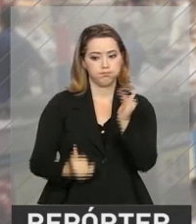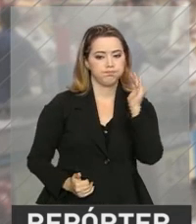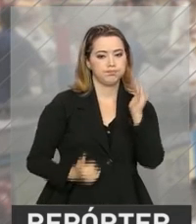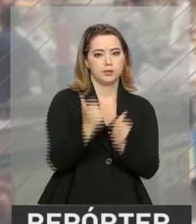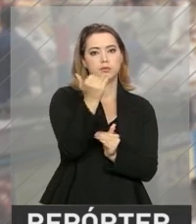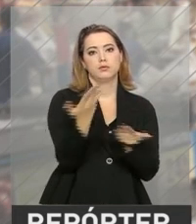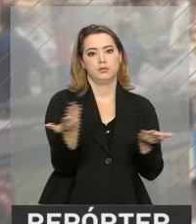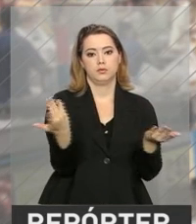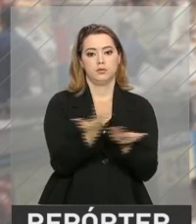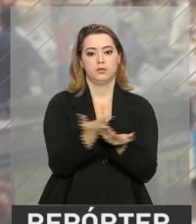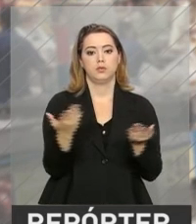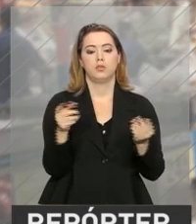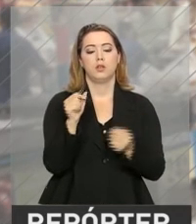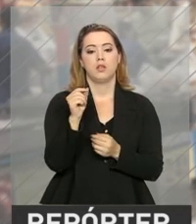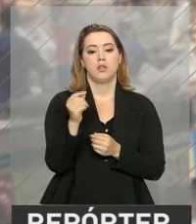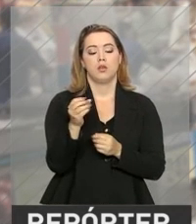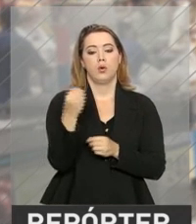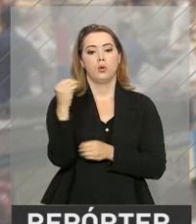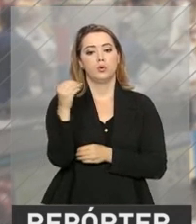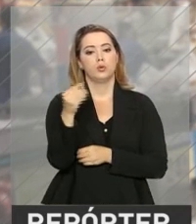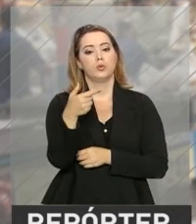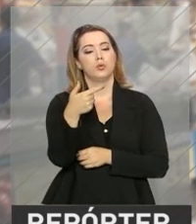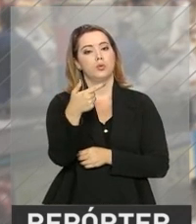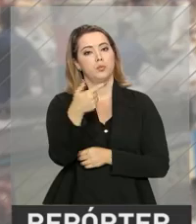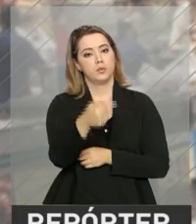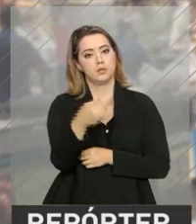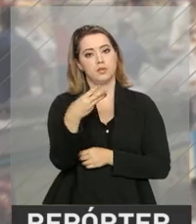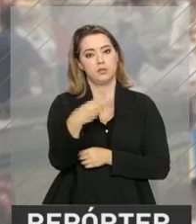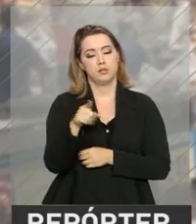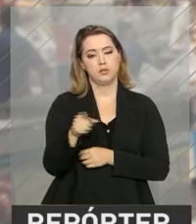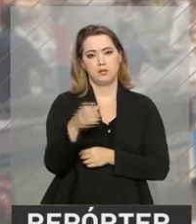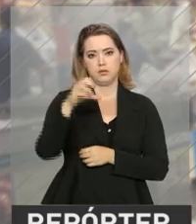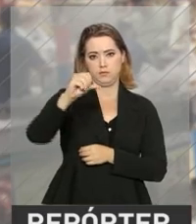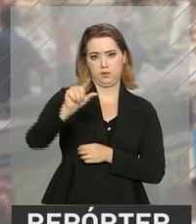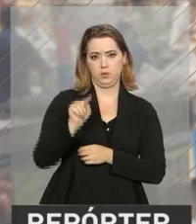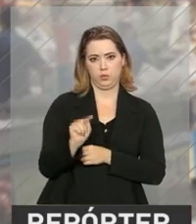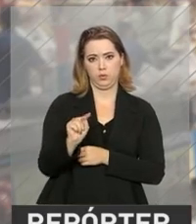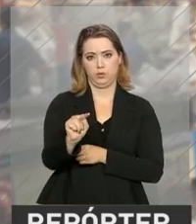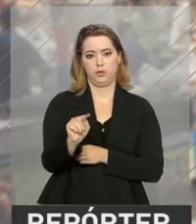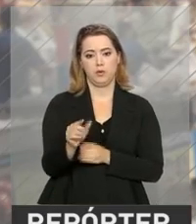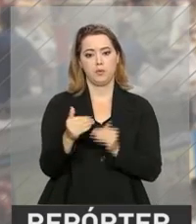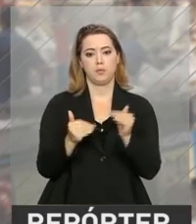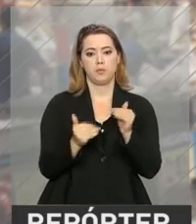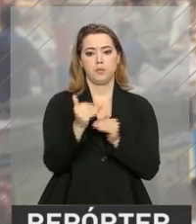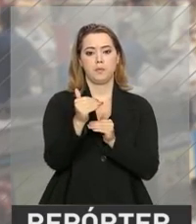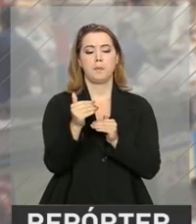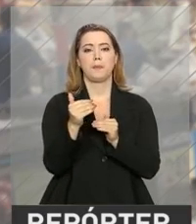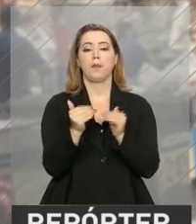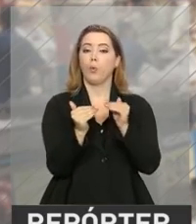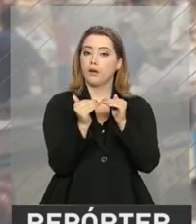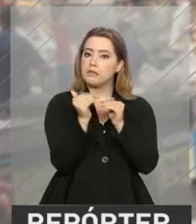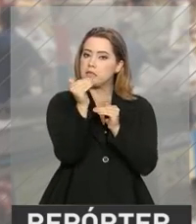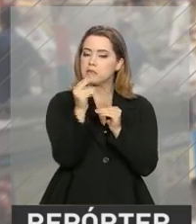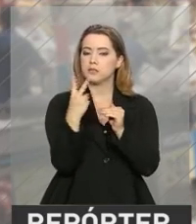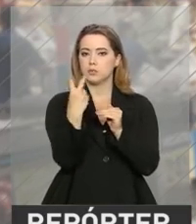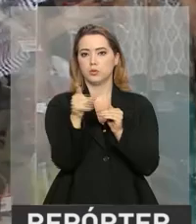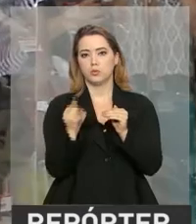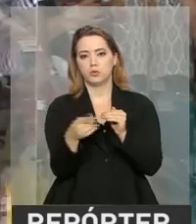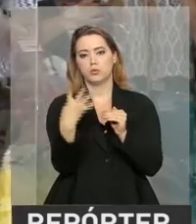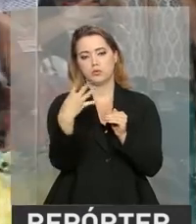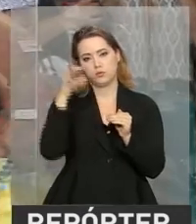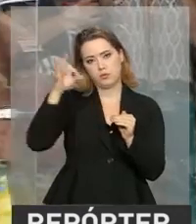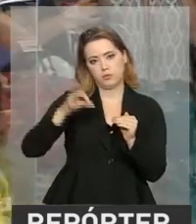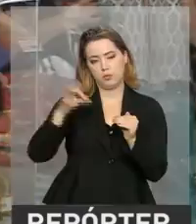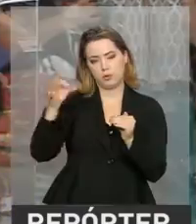em 73,9 pontos, 2,4% a mais do que em setembro. Esse é o terceiro mês consecutivo de alta.